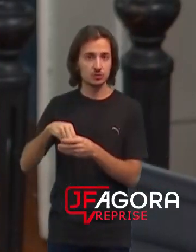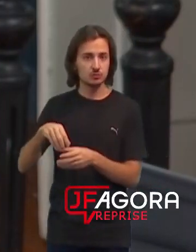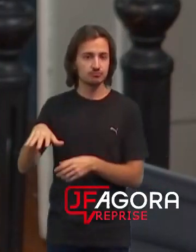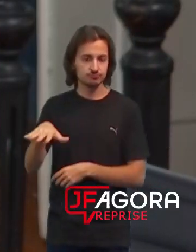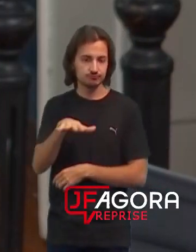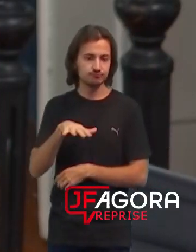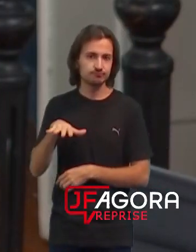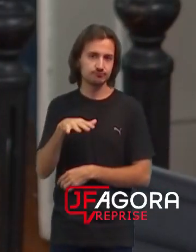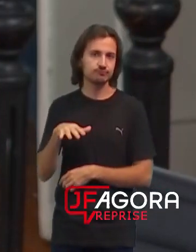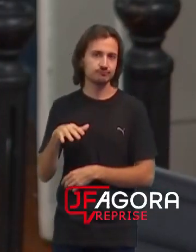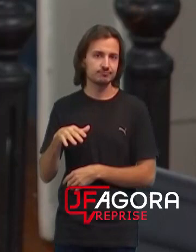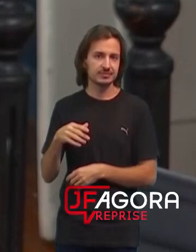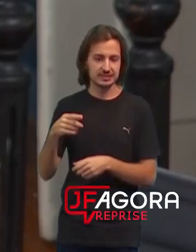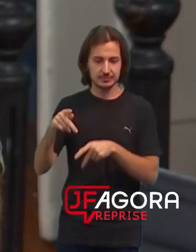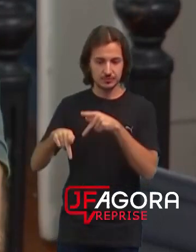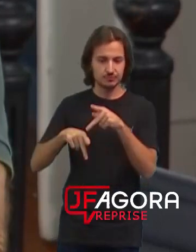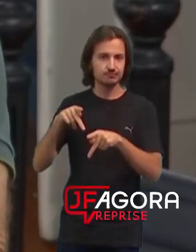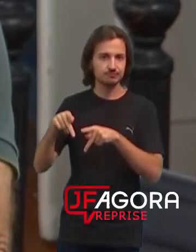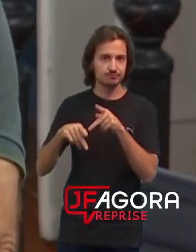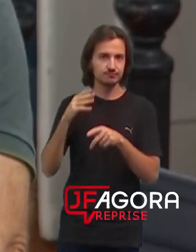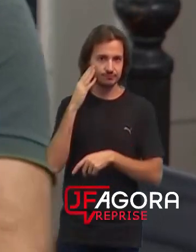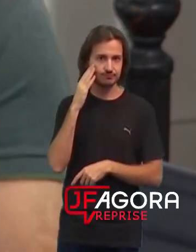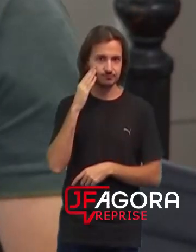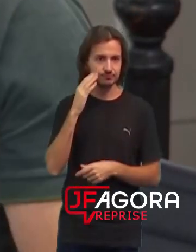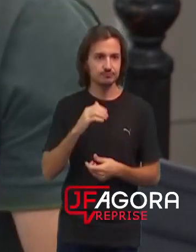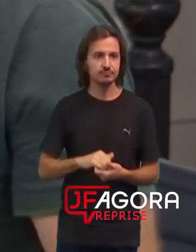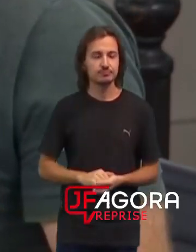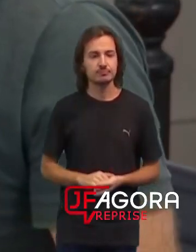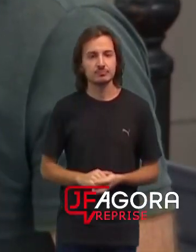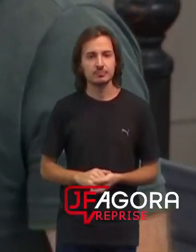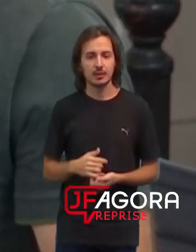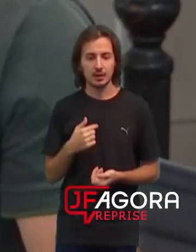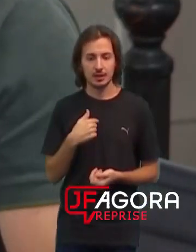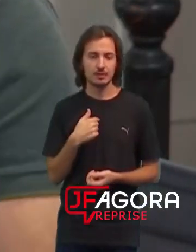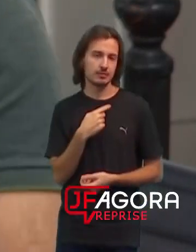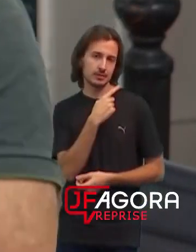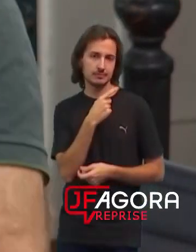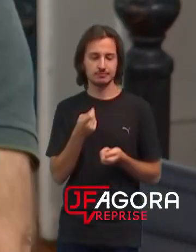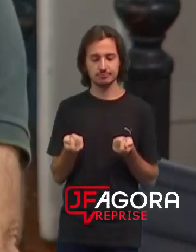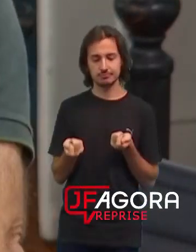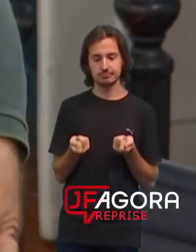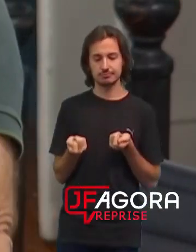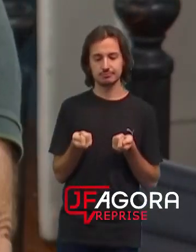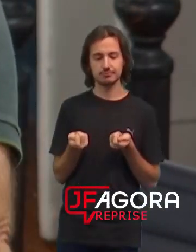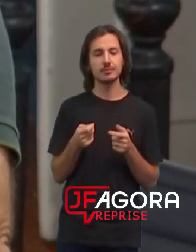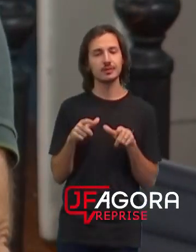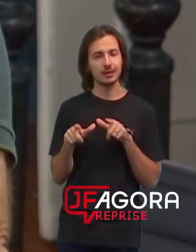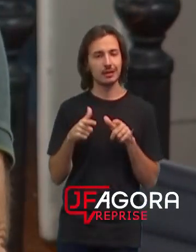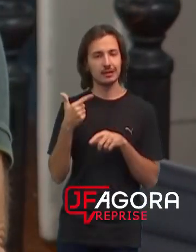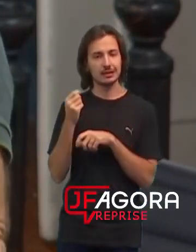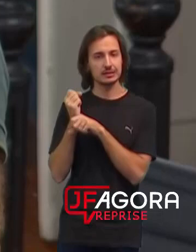são levadas até o Exército para destruição. Então, a gente fazia esse controle lá no DSUP.